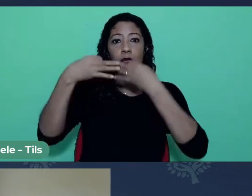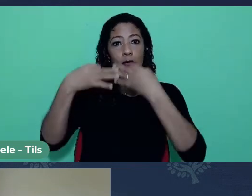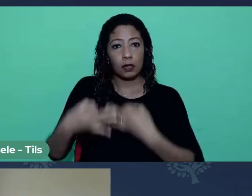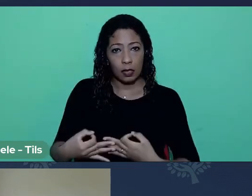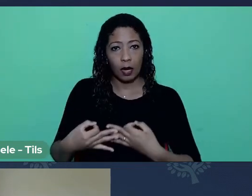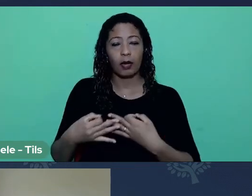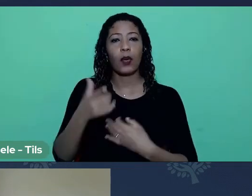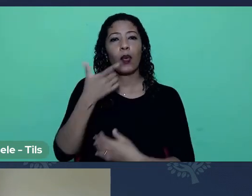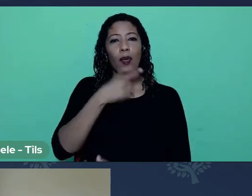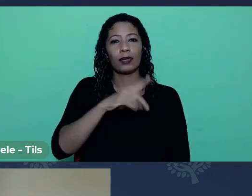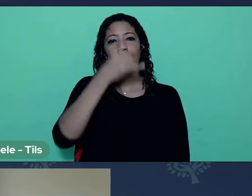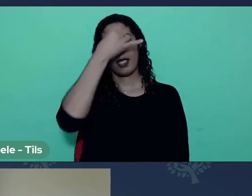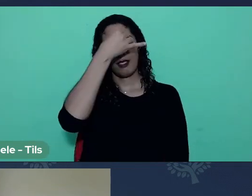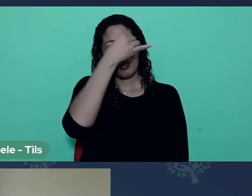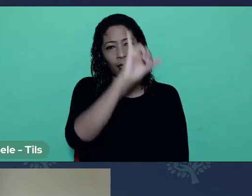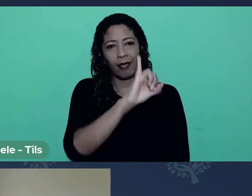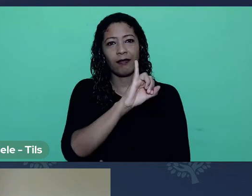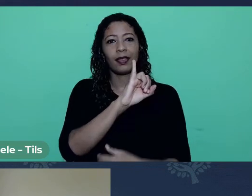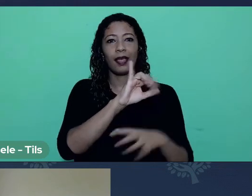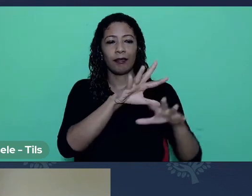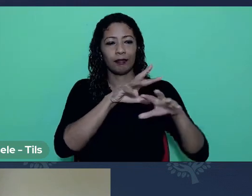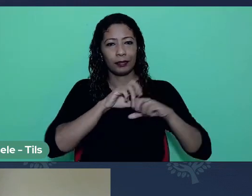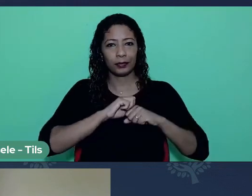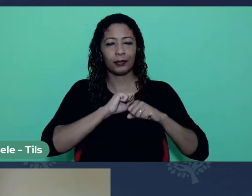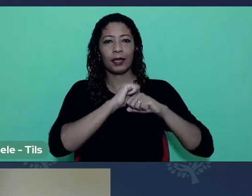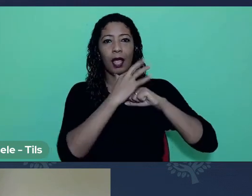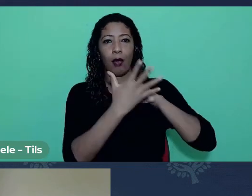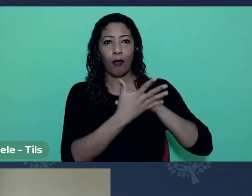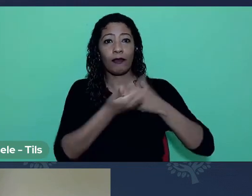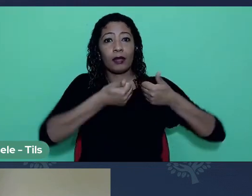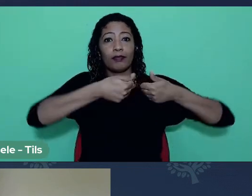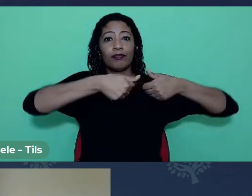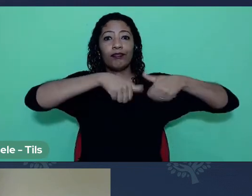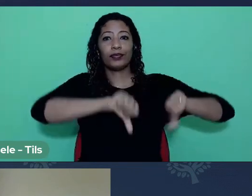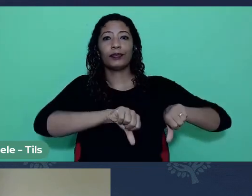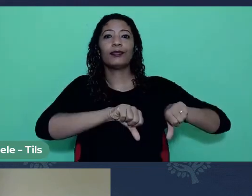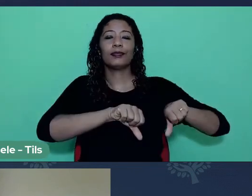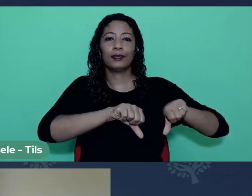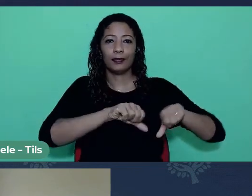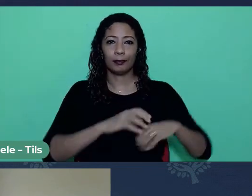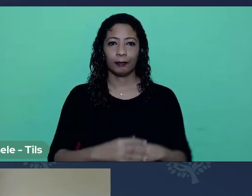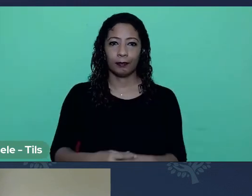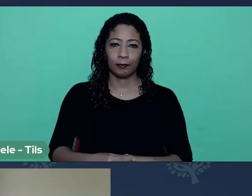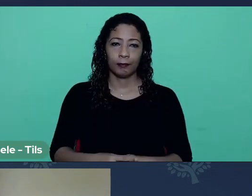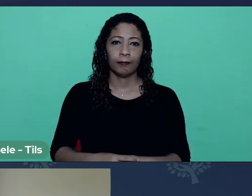pacientes não têm feito doença grave pelo COVID.